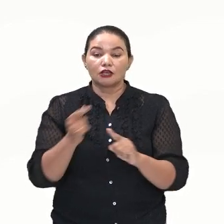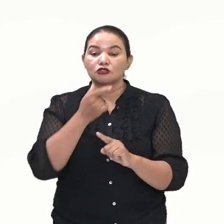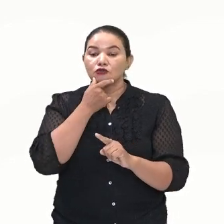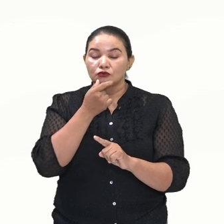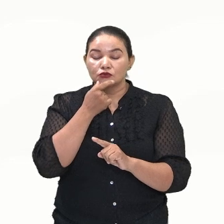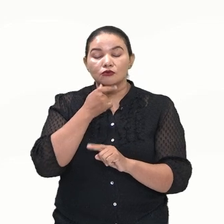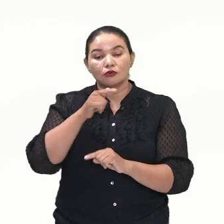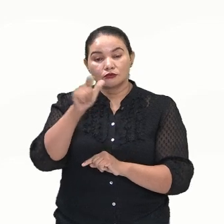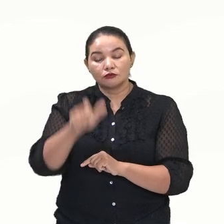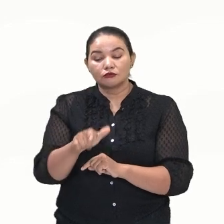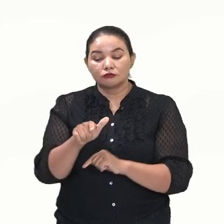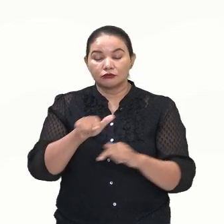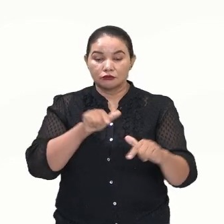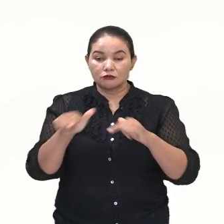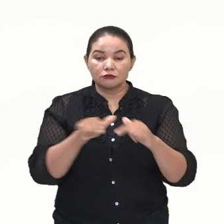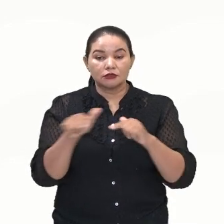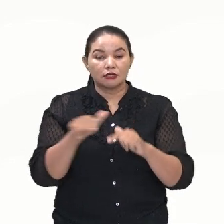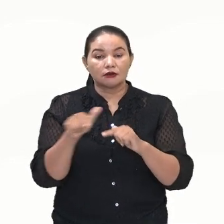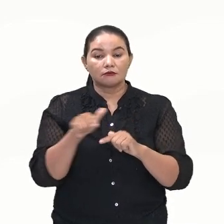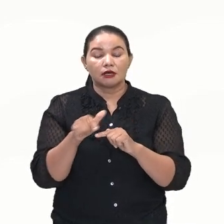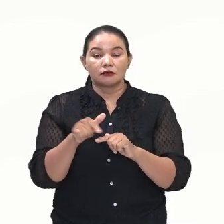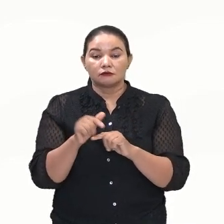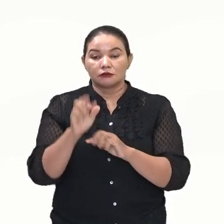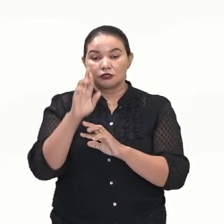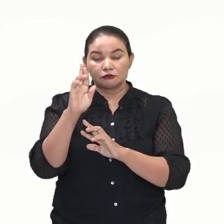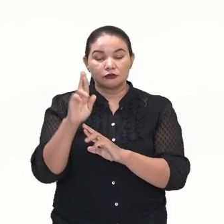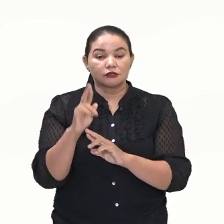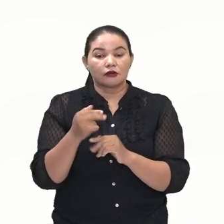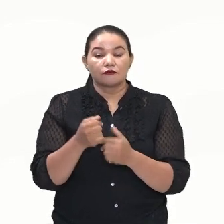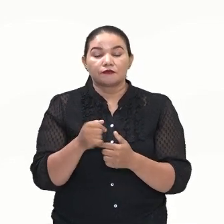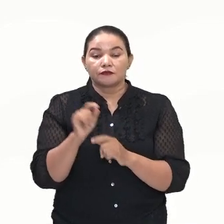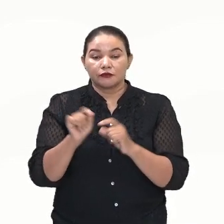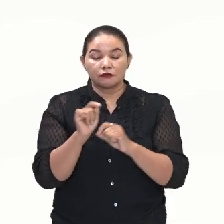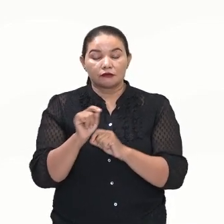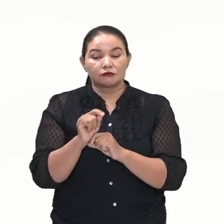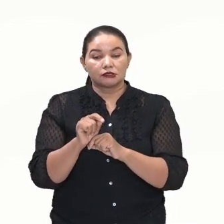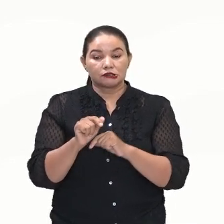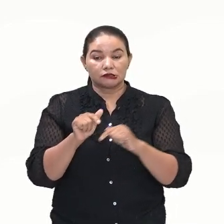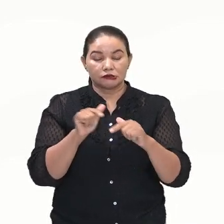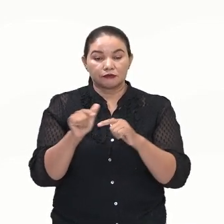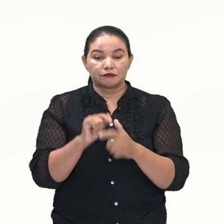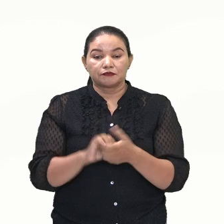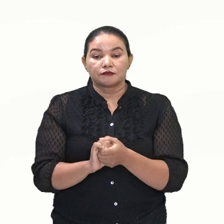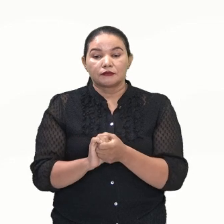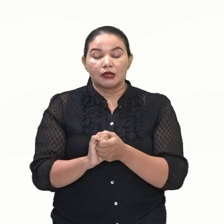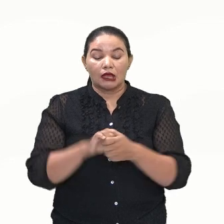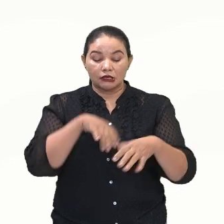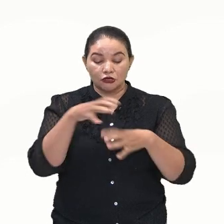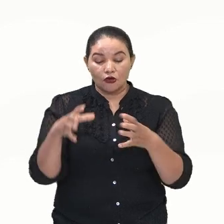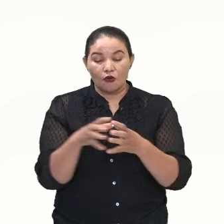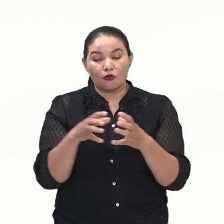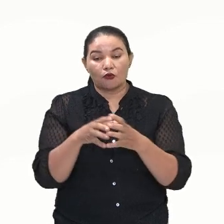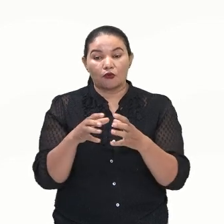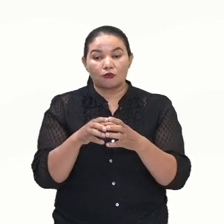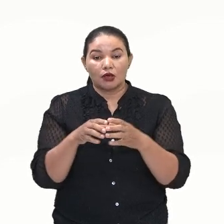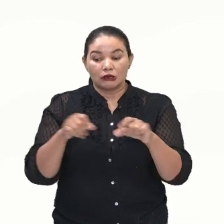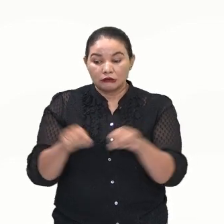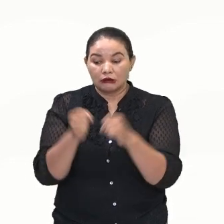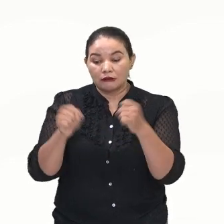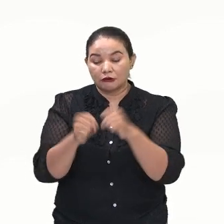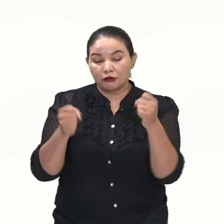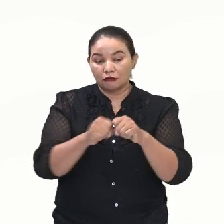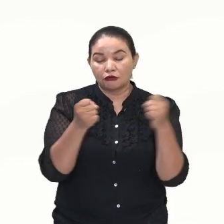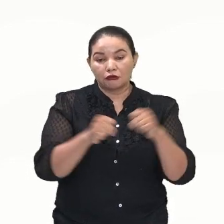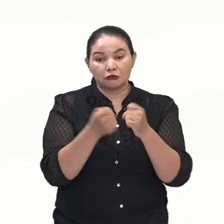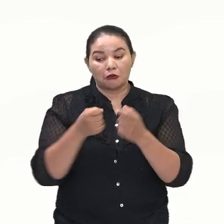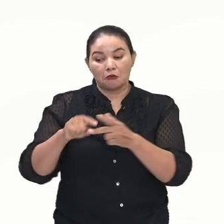Ludd, daí o termo ludismo. Então, só para a gente ter em mente, ludismo é um movimento de quebradores de